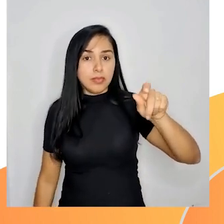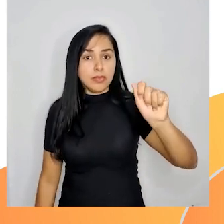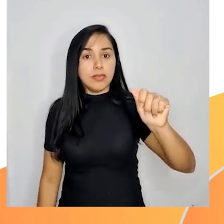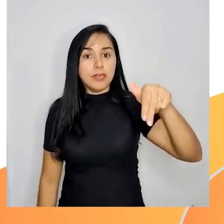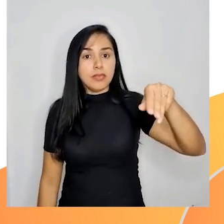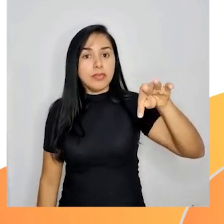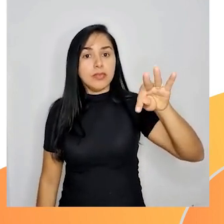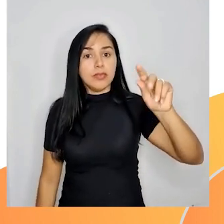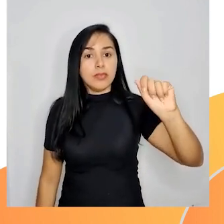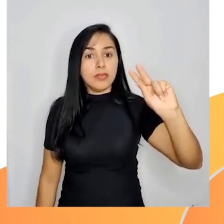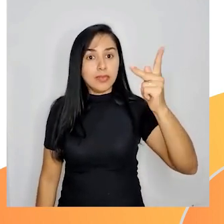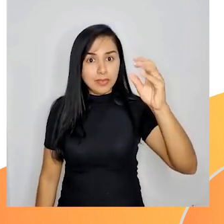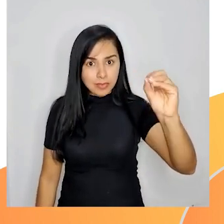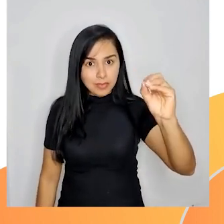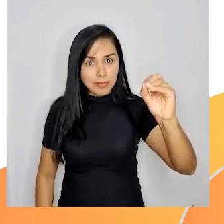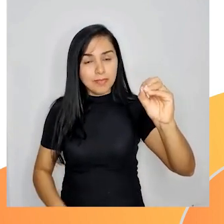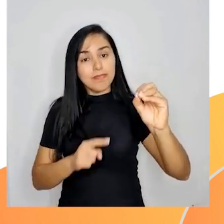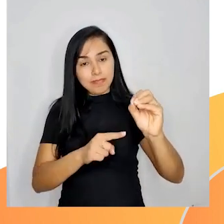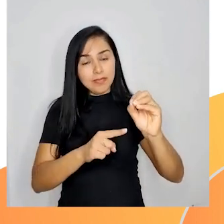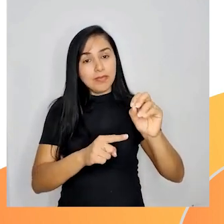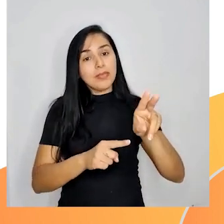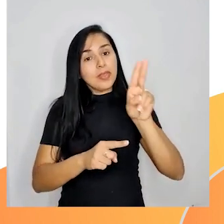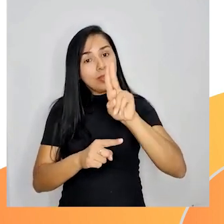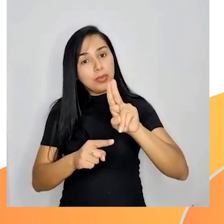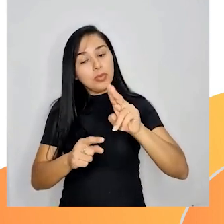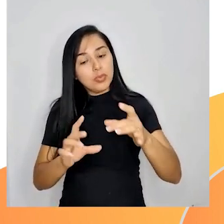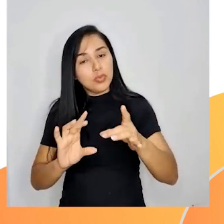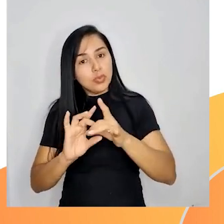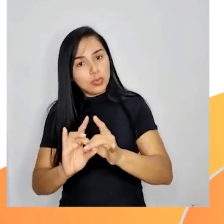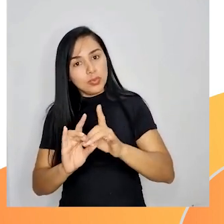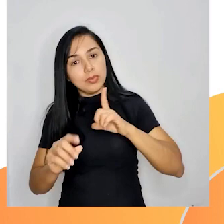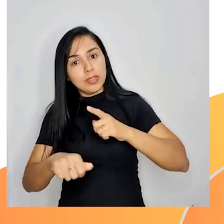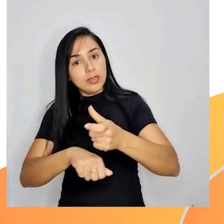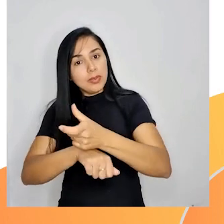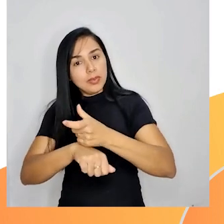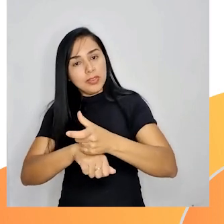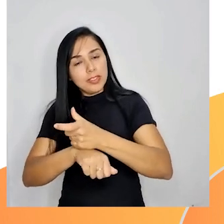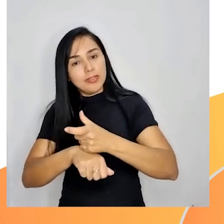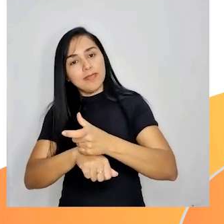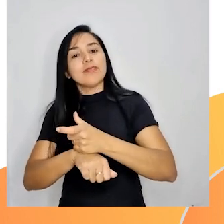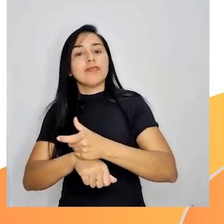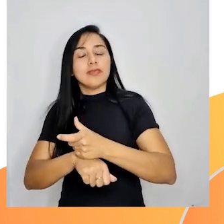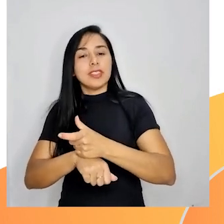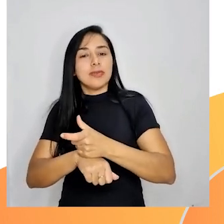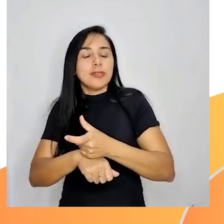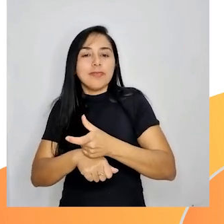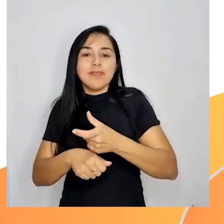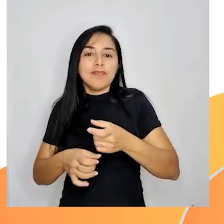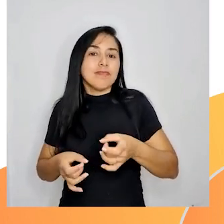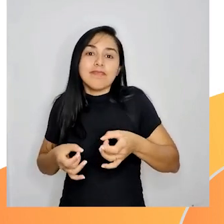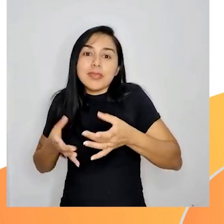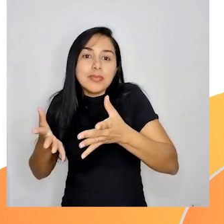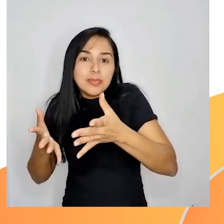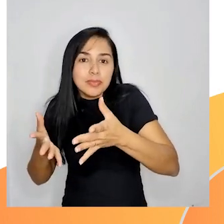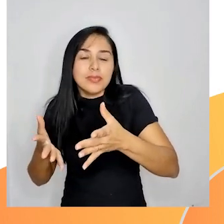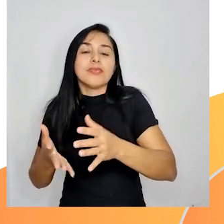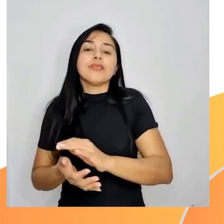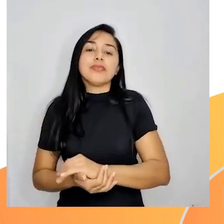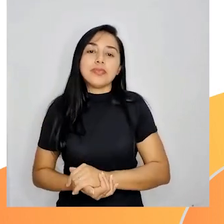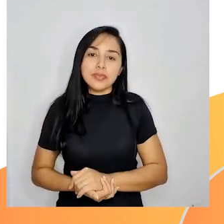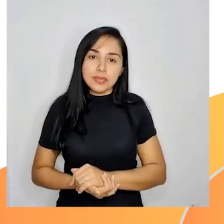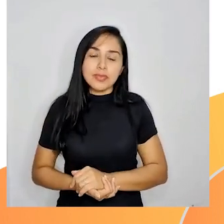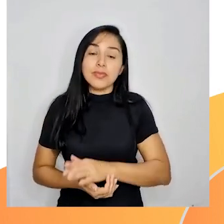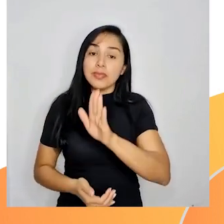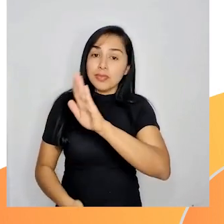desamparados. Não basta serem espantalhos, eles estão desamparados. E, de fato, eles estão